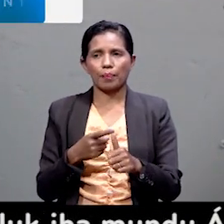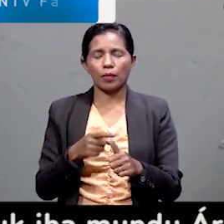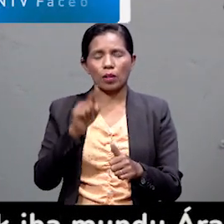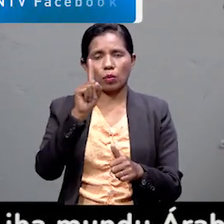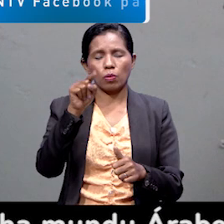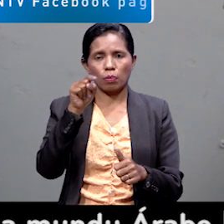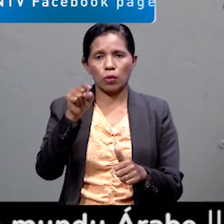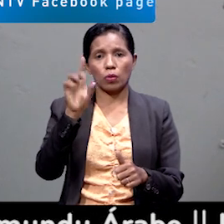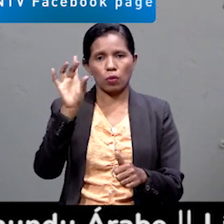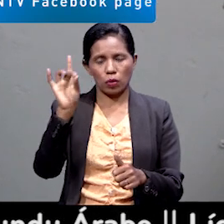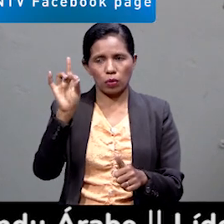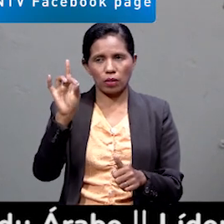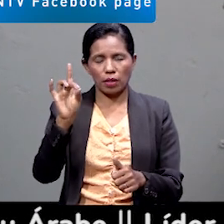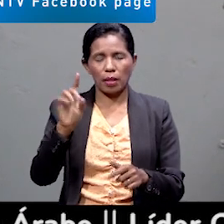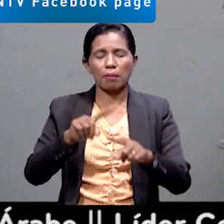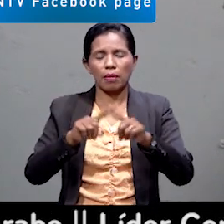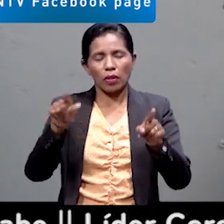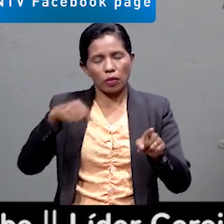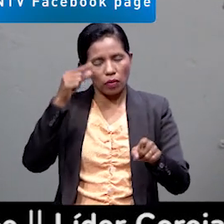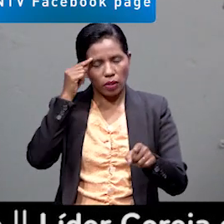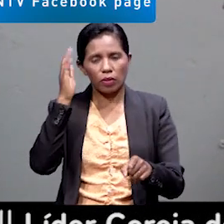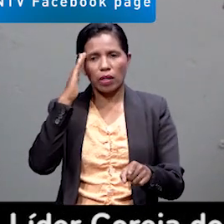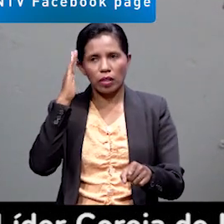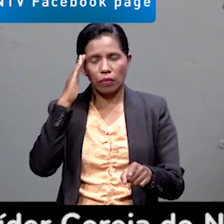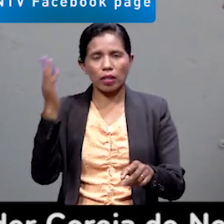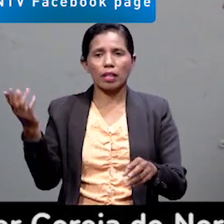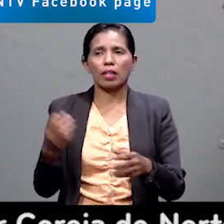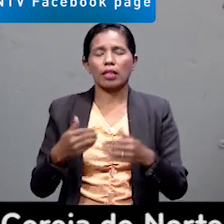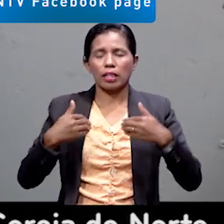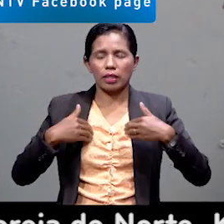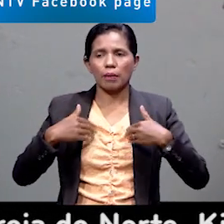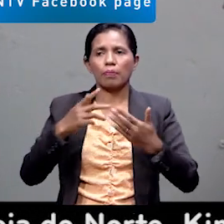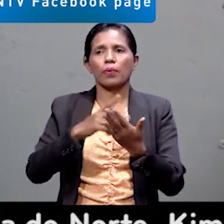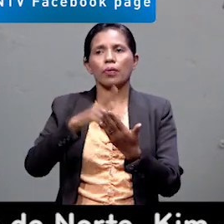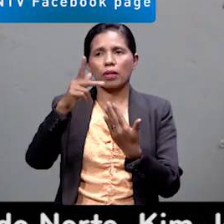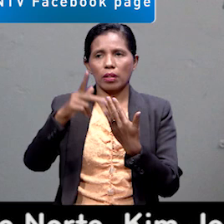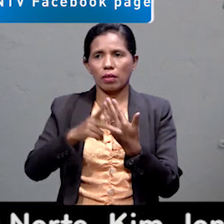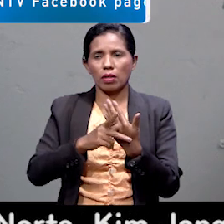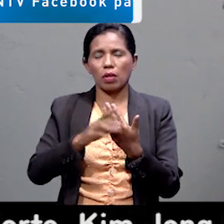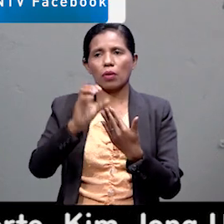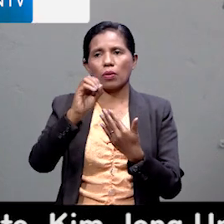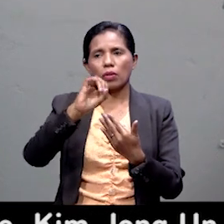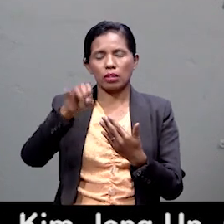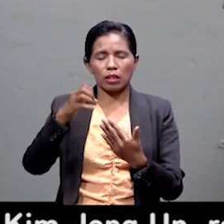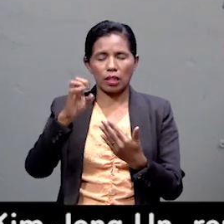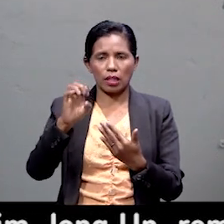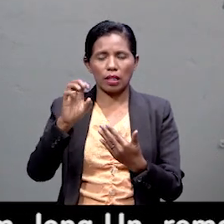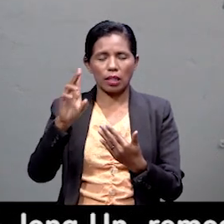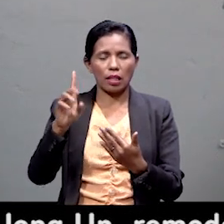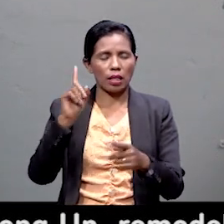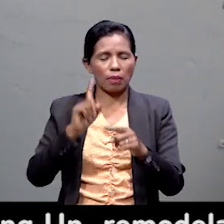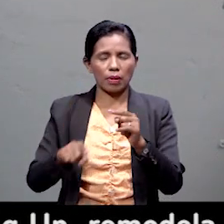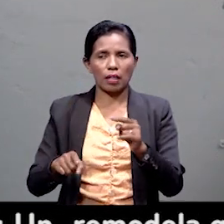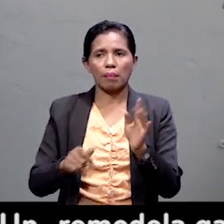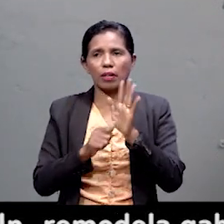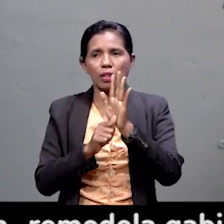1.8 mai ve governo hane kata ia programa balu ne ve orçamento irá nele dar cobre, também nem apresenta tão